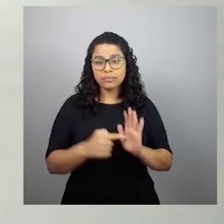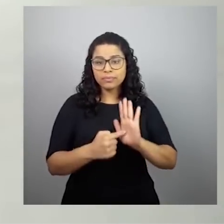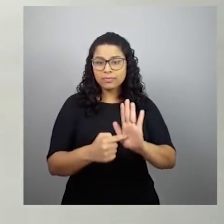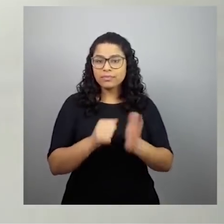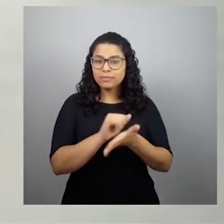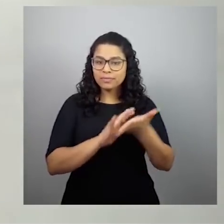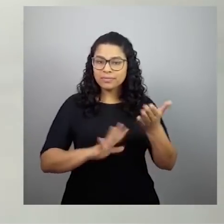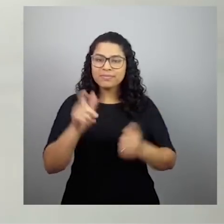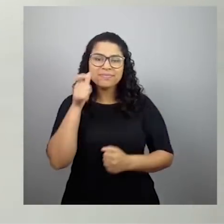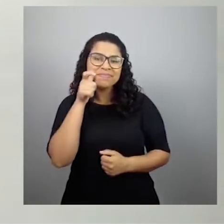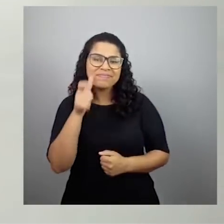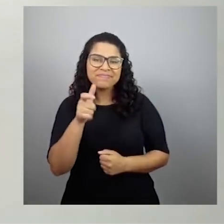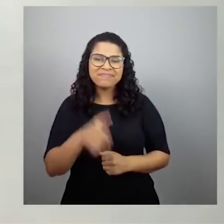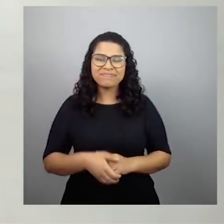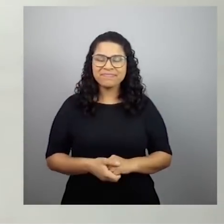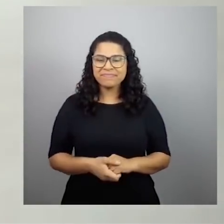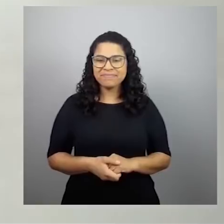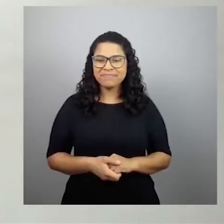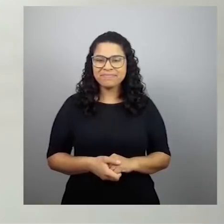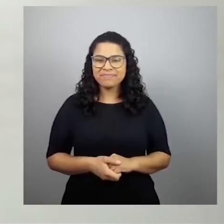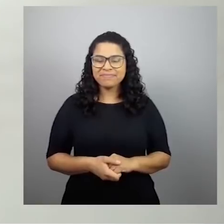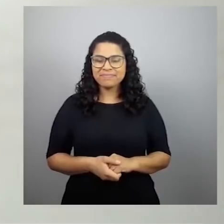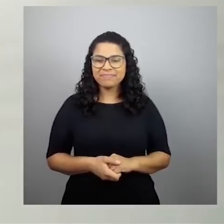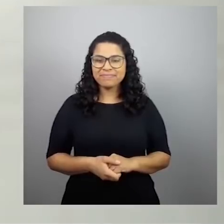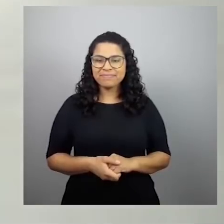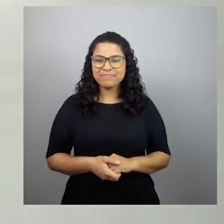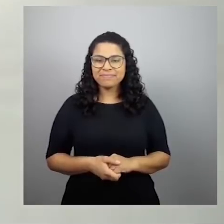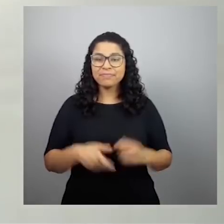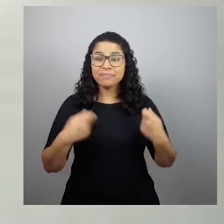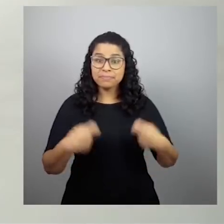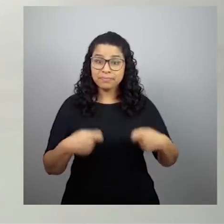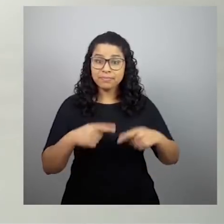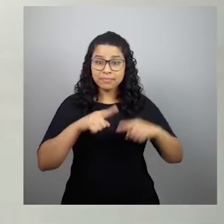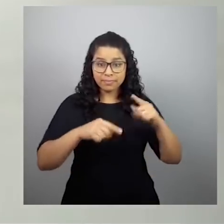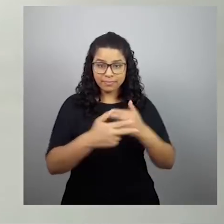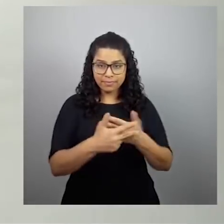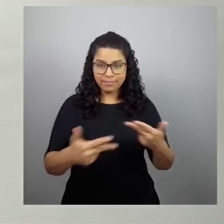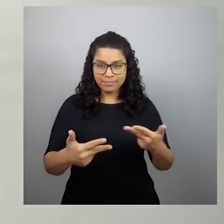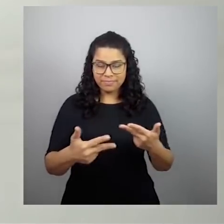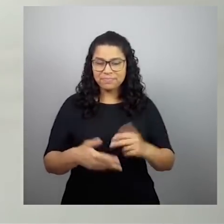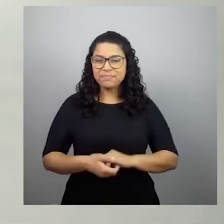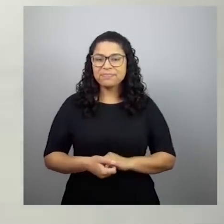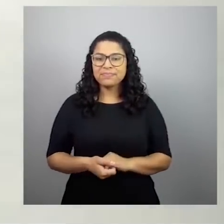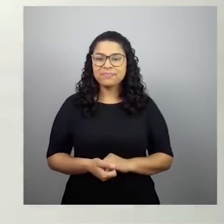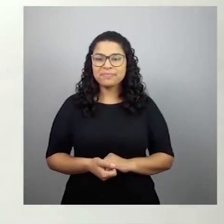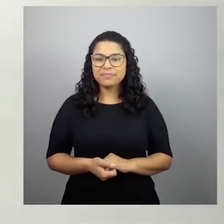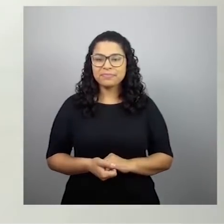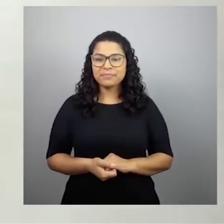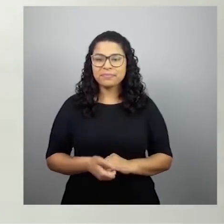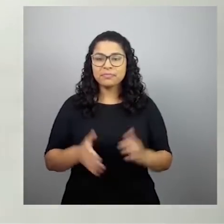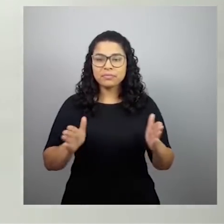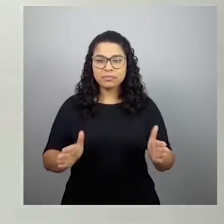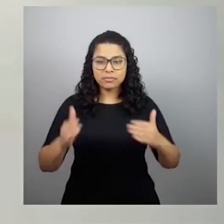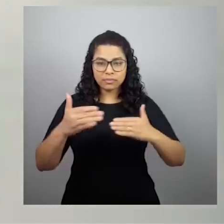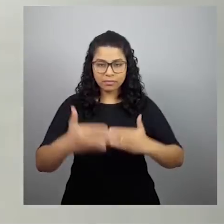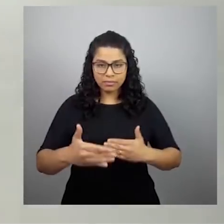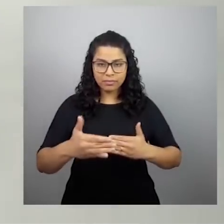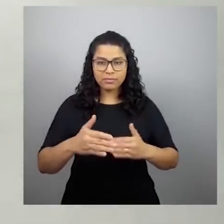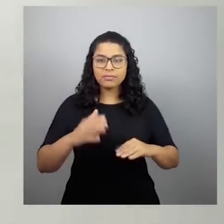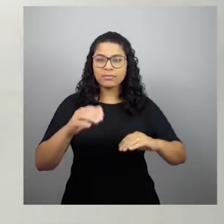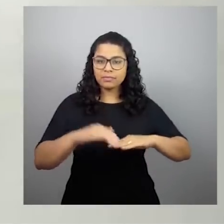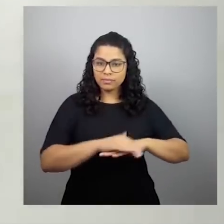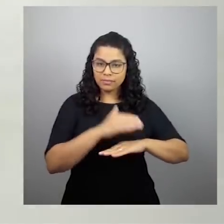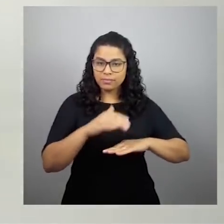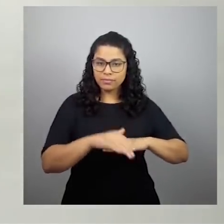uma atividade muito interessante. Esta atividade, precisaremos utilizar os seguintes materiais. Caixa de